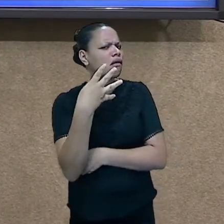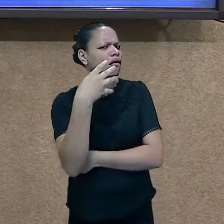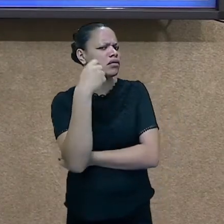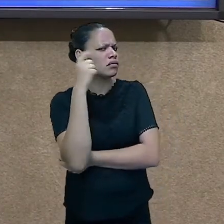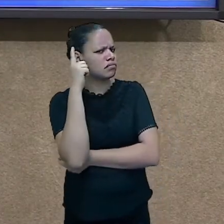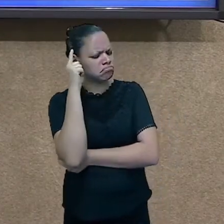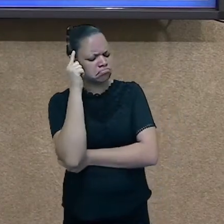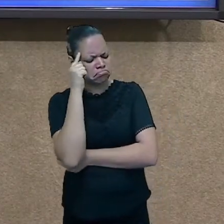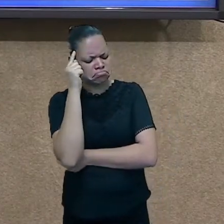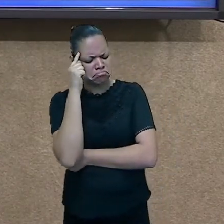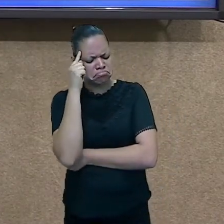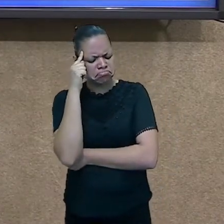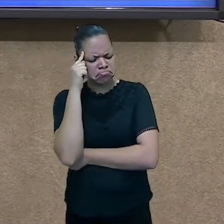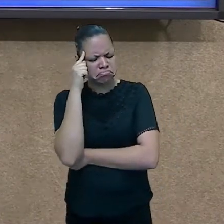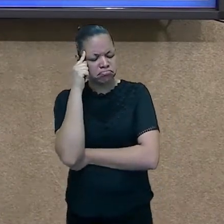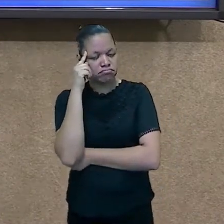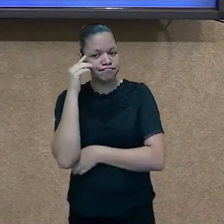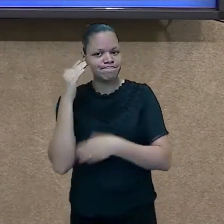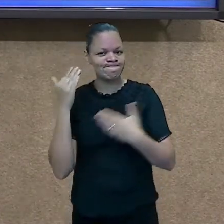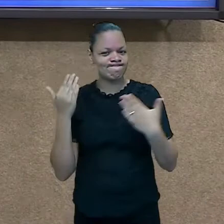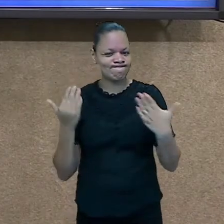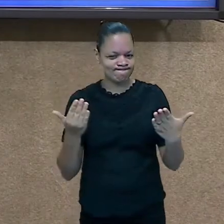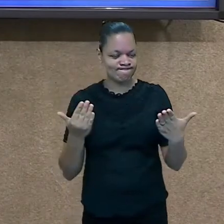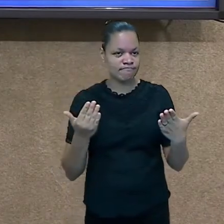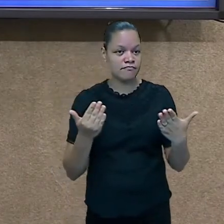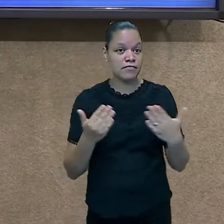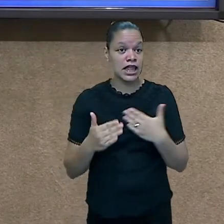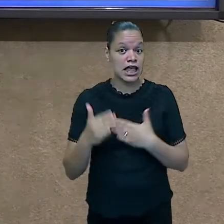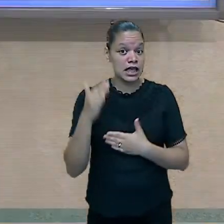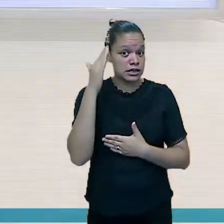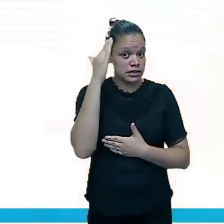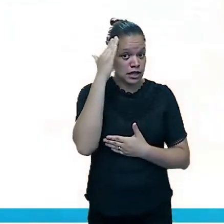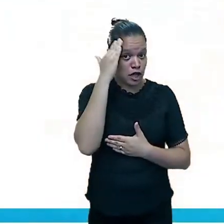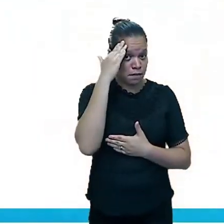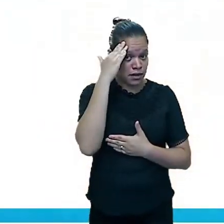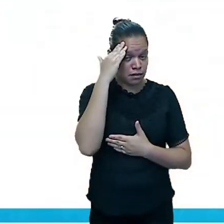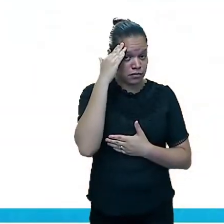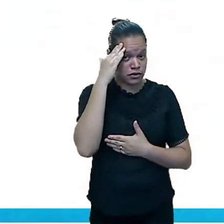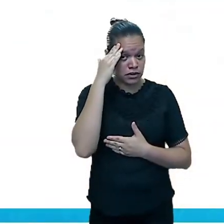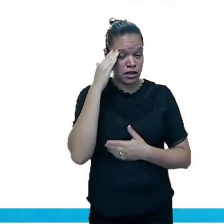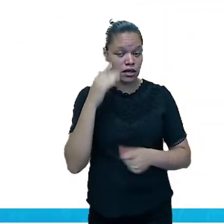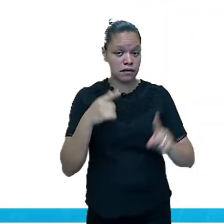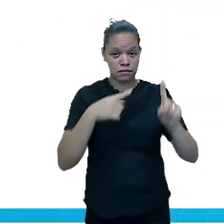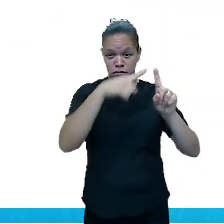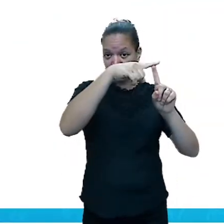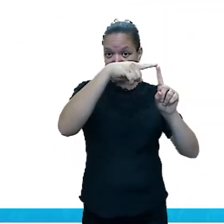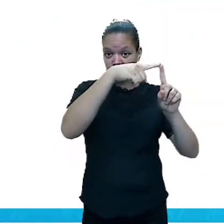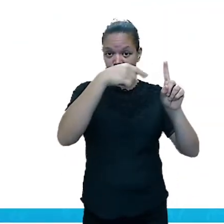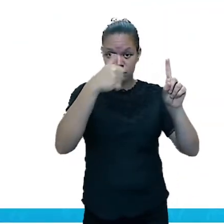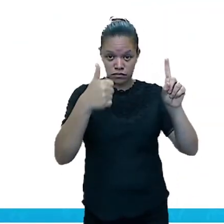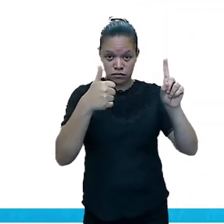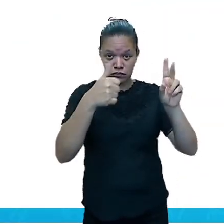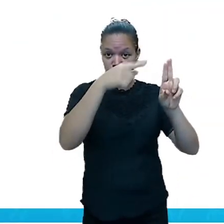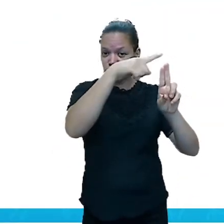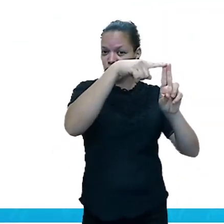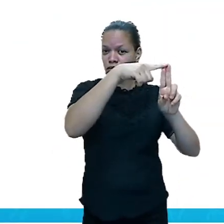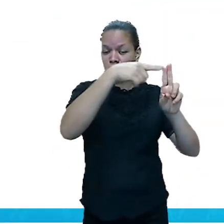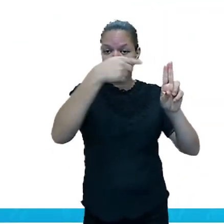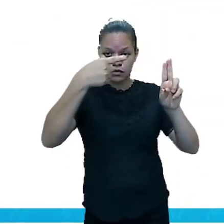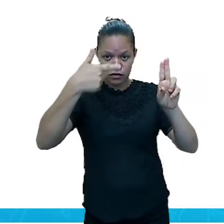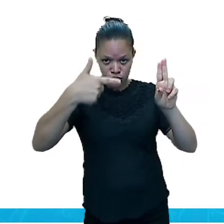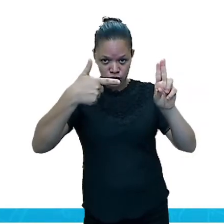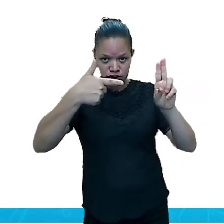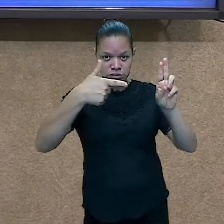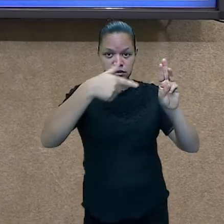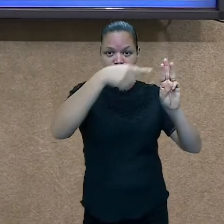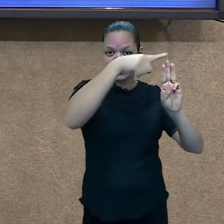Mas não é dessa forma. Então, nós sabemos aqui, vamos colocar que é 1, 2 e 3.